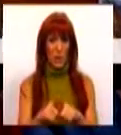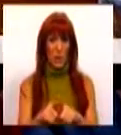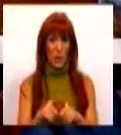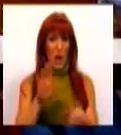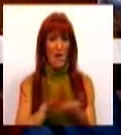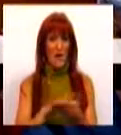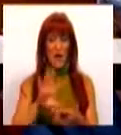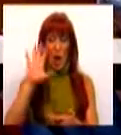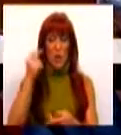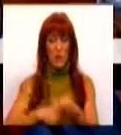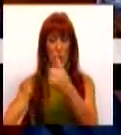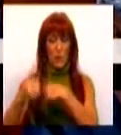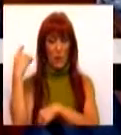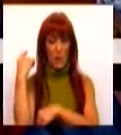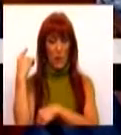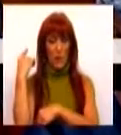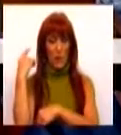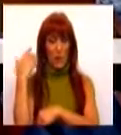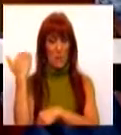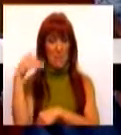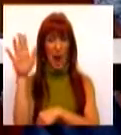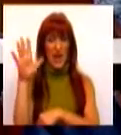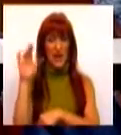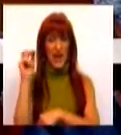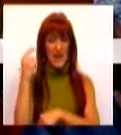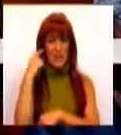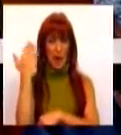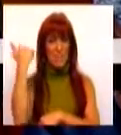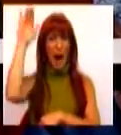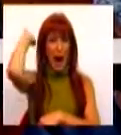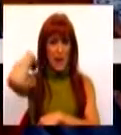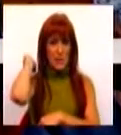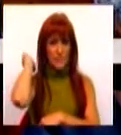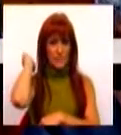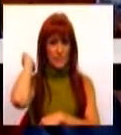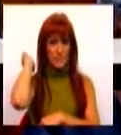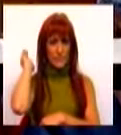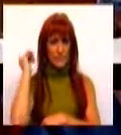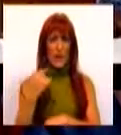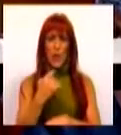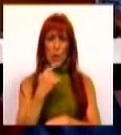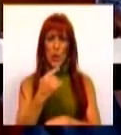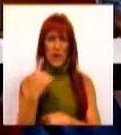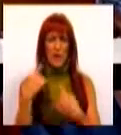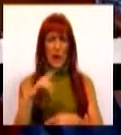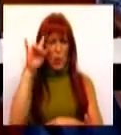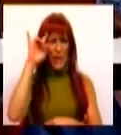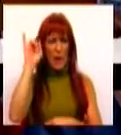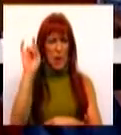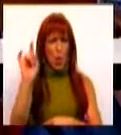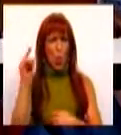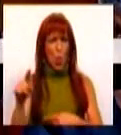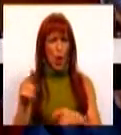factos ocorridos há mais de uma década atrás. Diria mesmo que tenho ideia